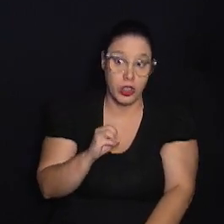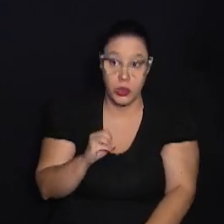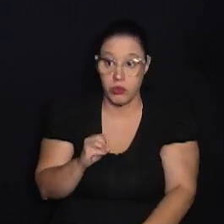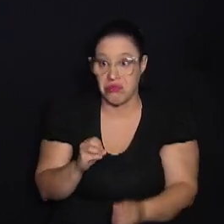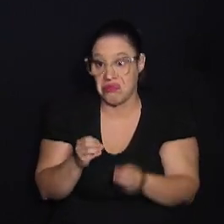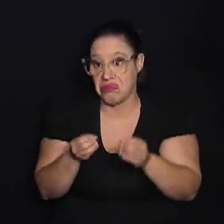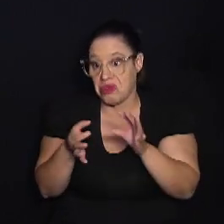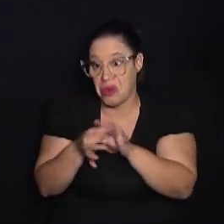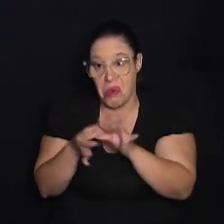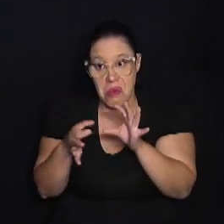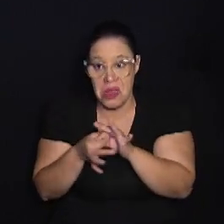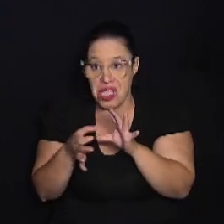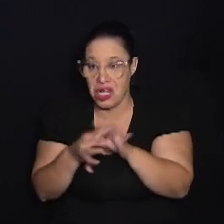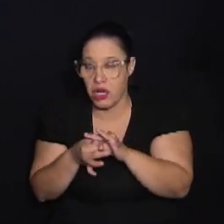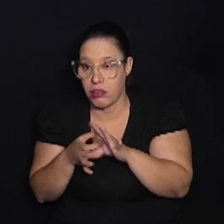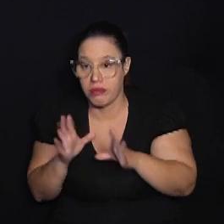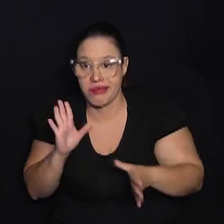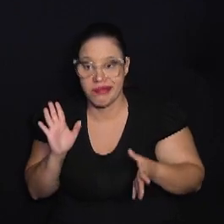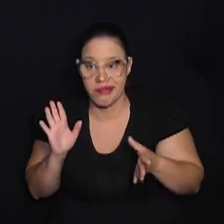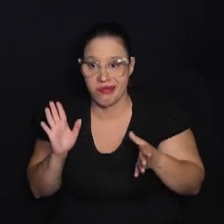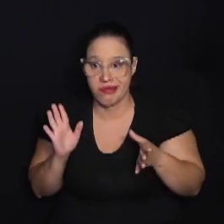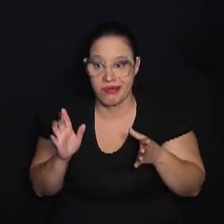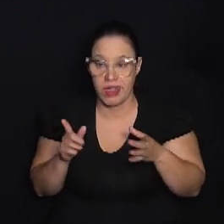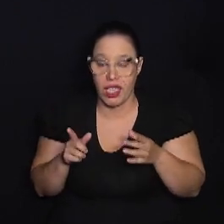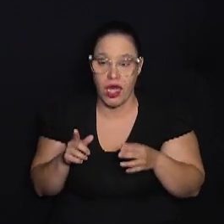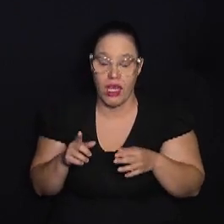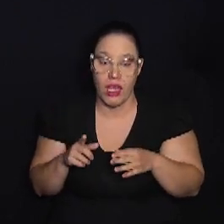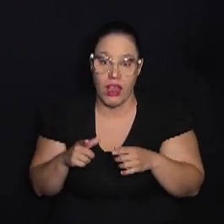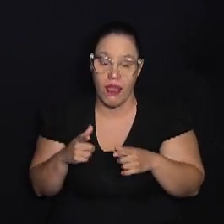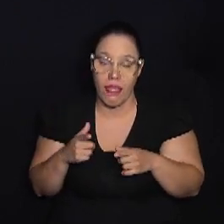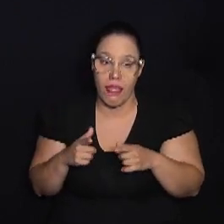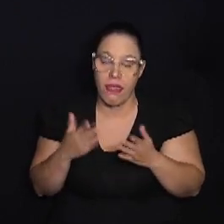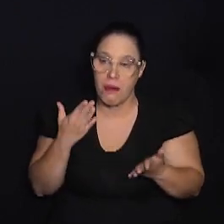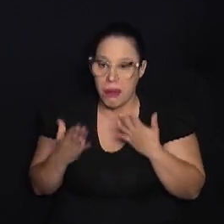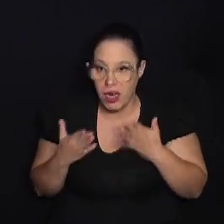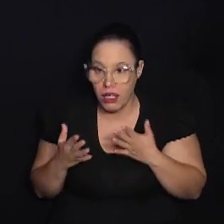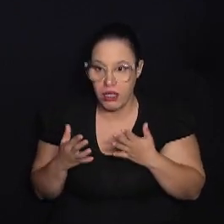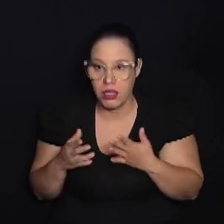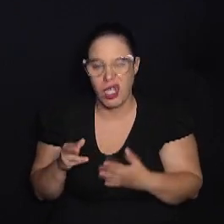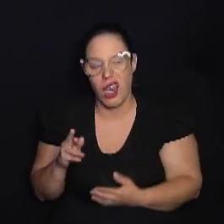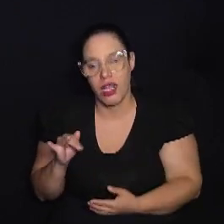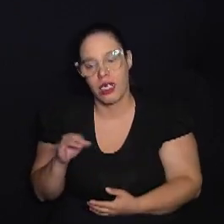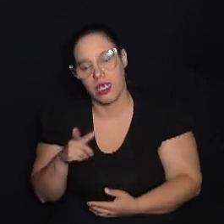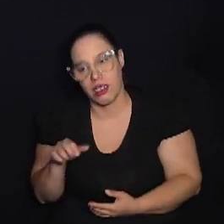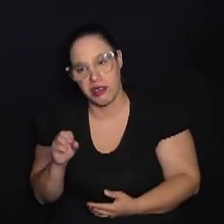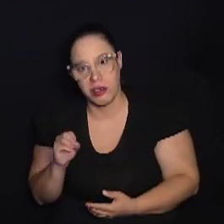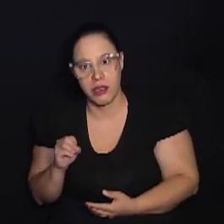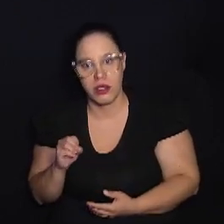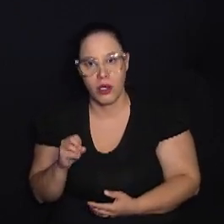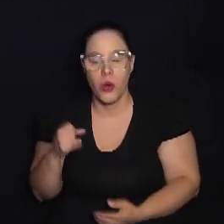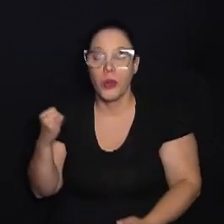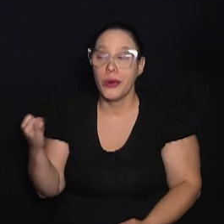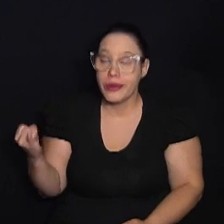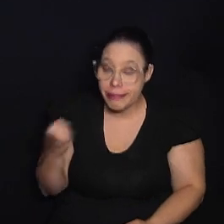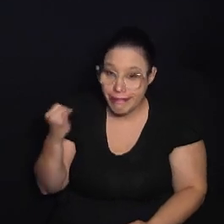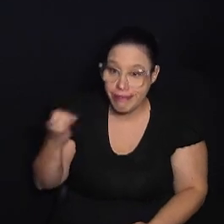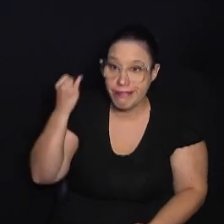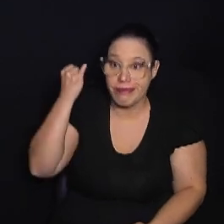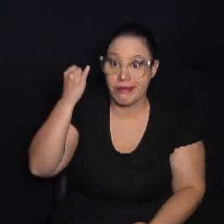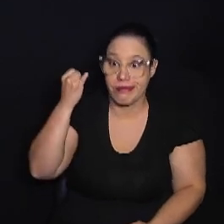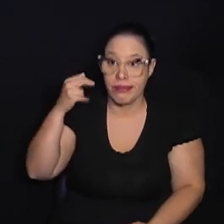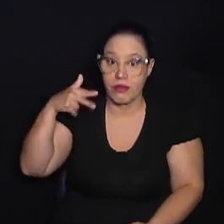Então, são várias combinações dependendo do tipo de lesão. O importante é você saber que o paciente oncológico